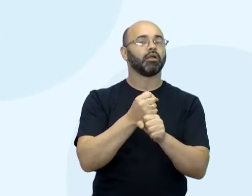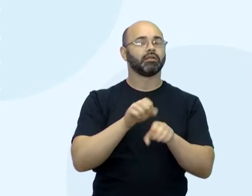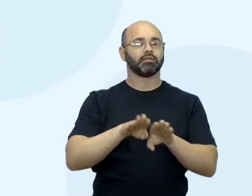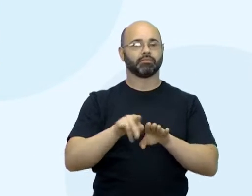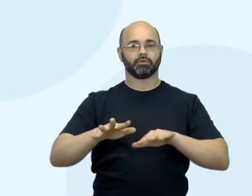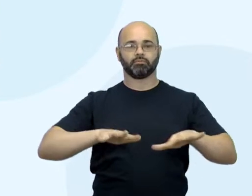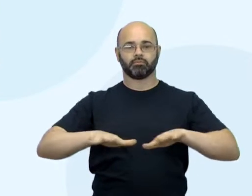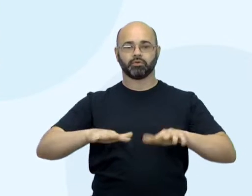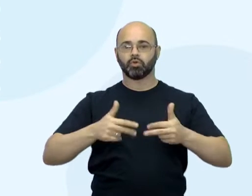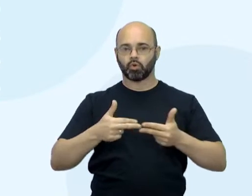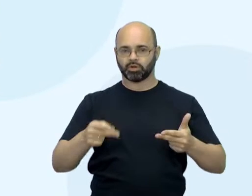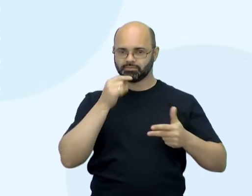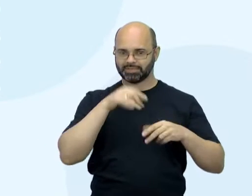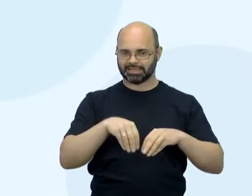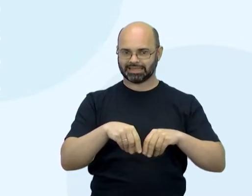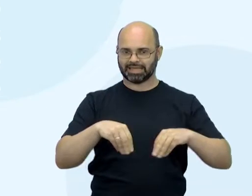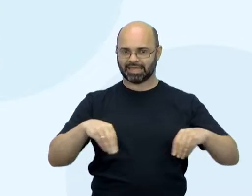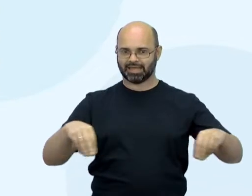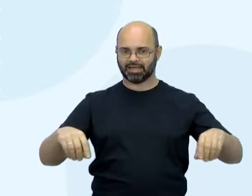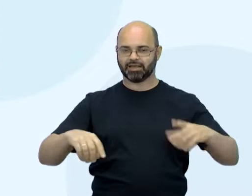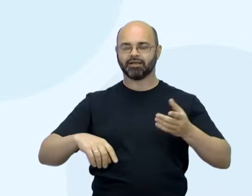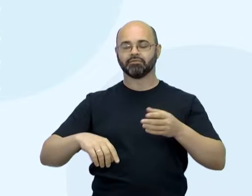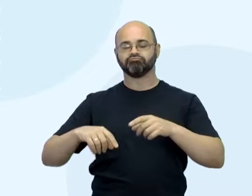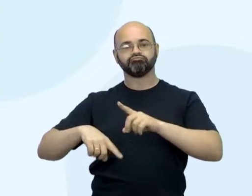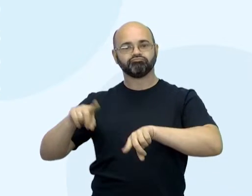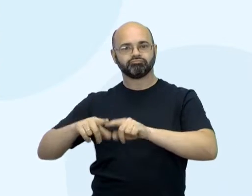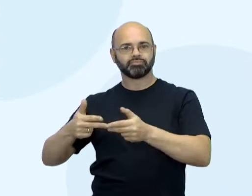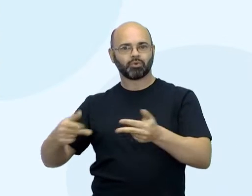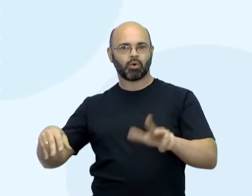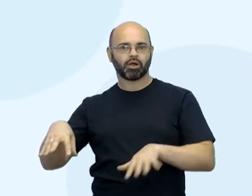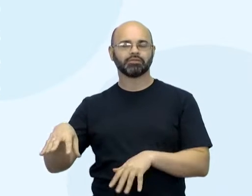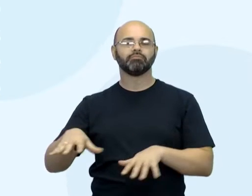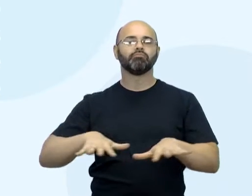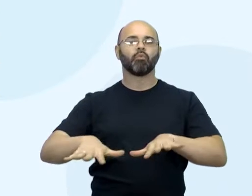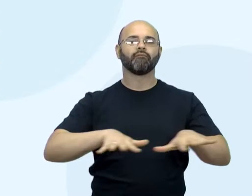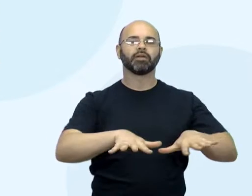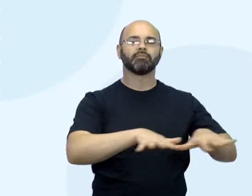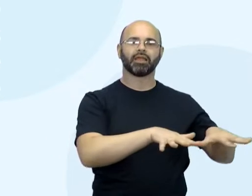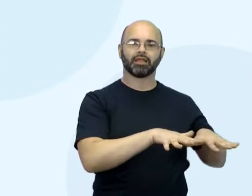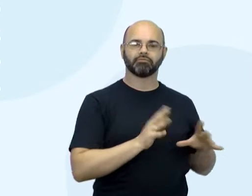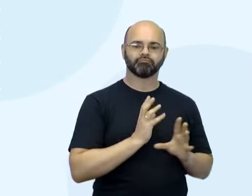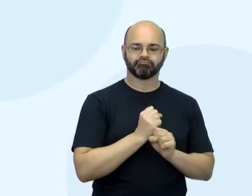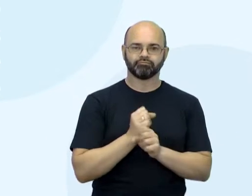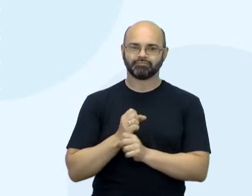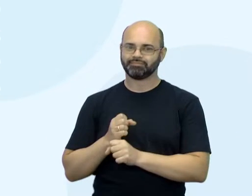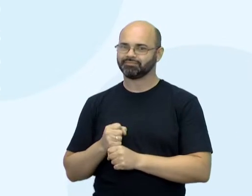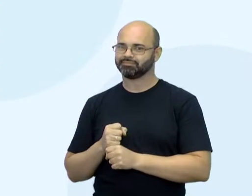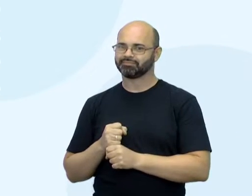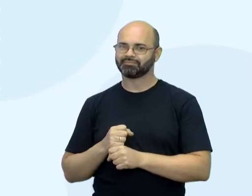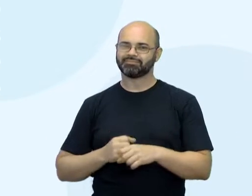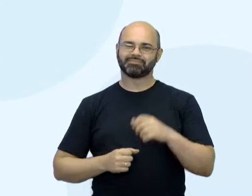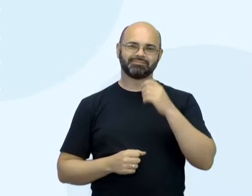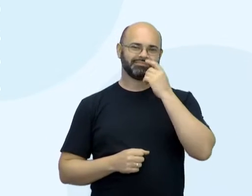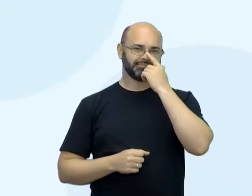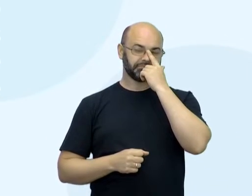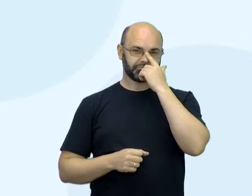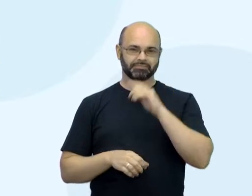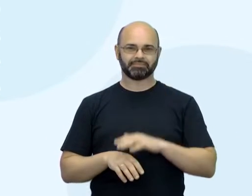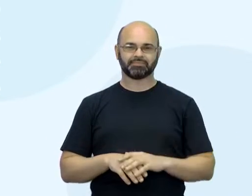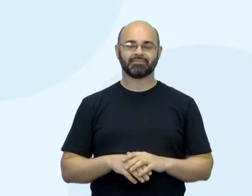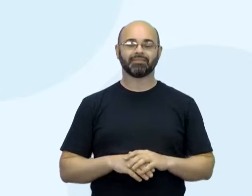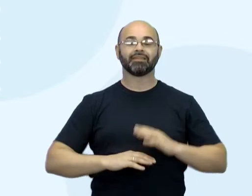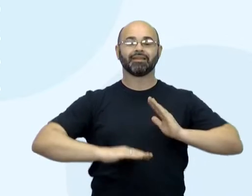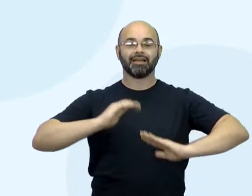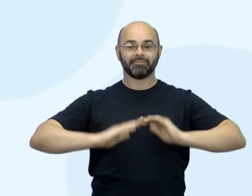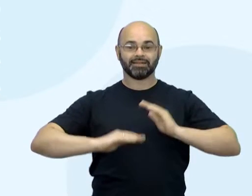dos objetos na Terra. Mas, como eu disse, aí a gente vai pegar um pouquinho algumas outras habilidades